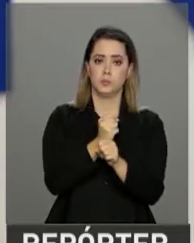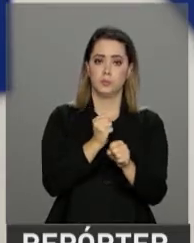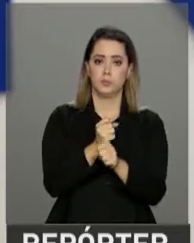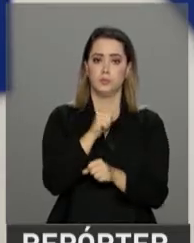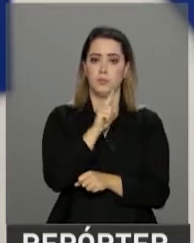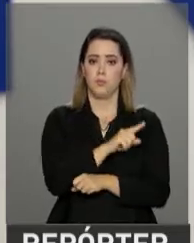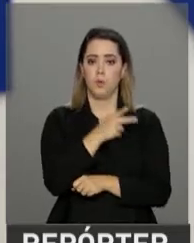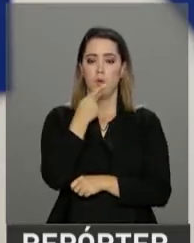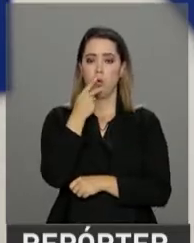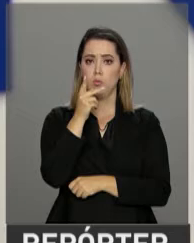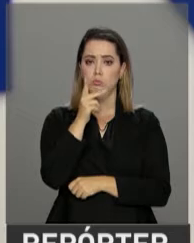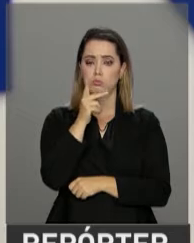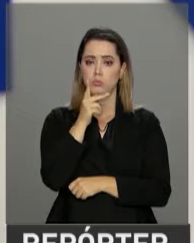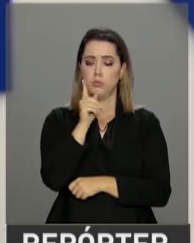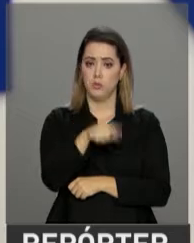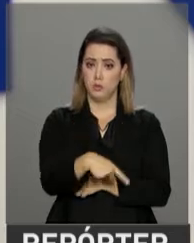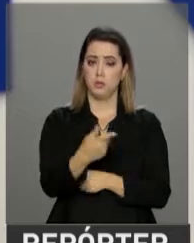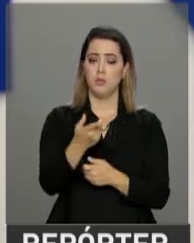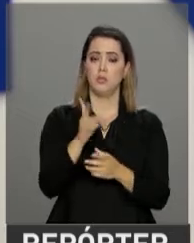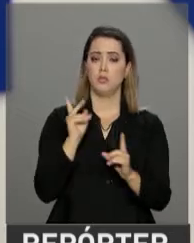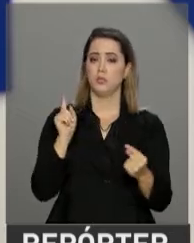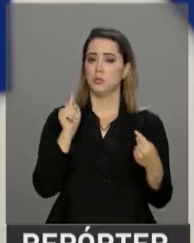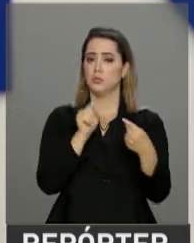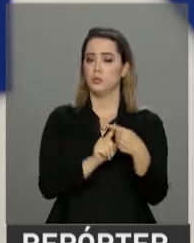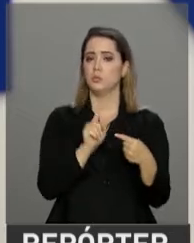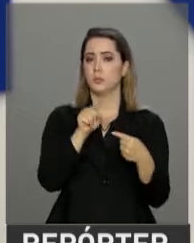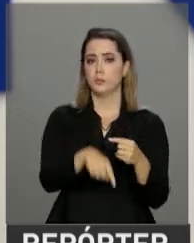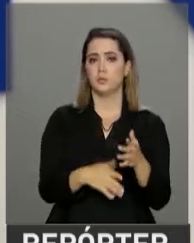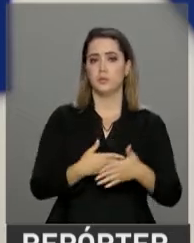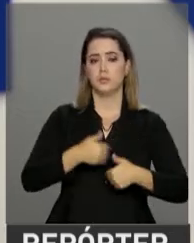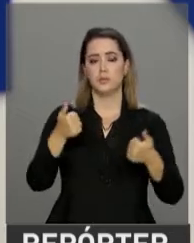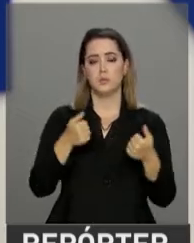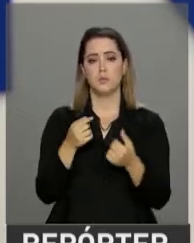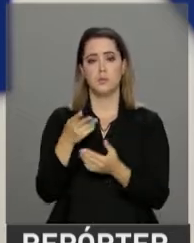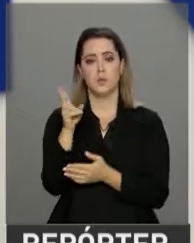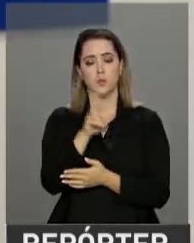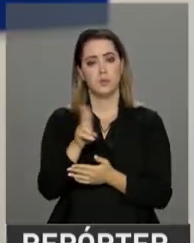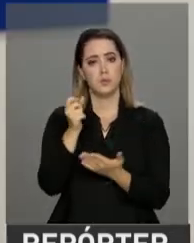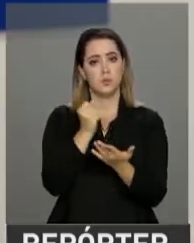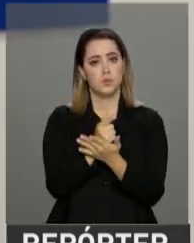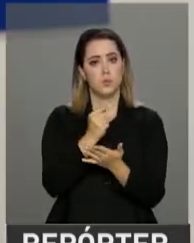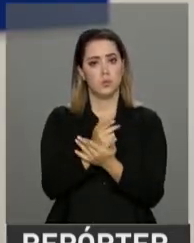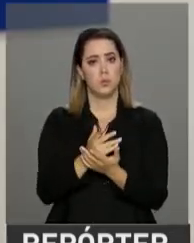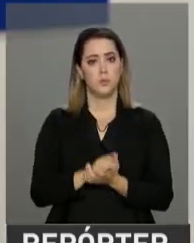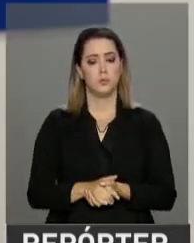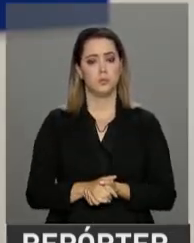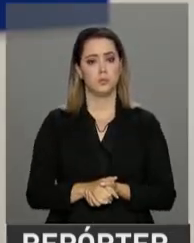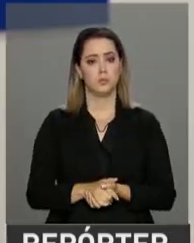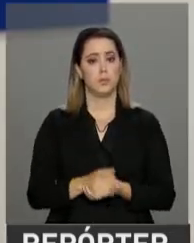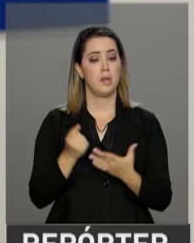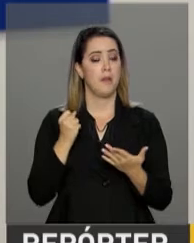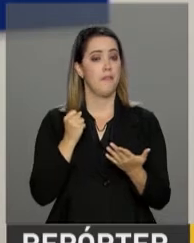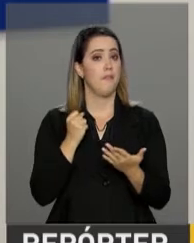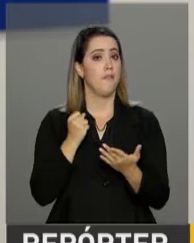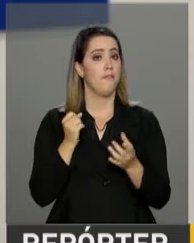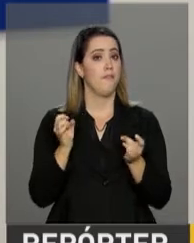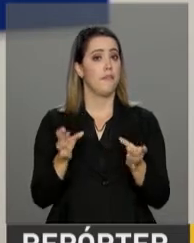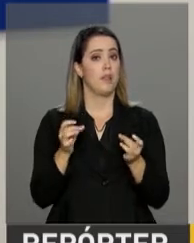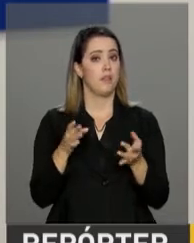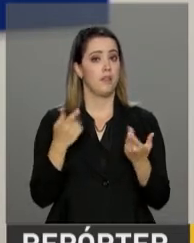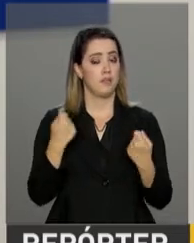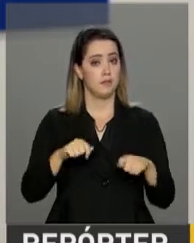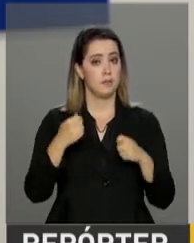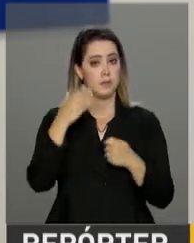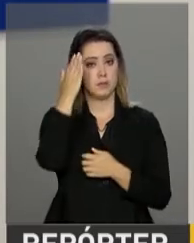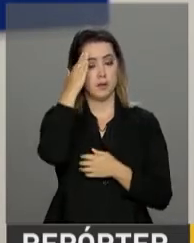economista associar o resultado a uma melhora nas condições de consumo da população vendas no varejo dependem do comportamento